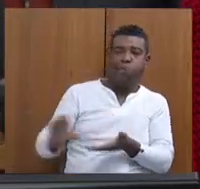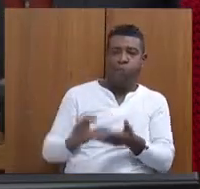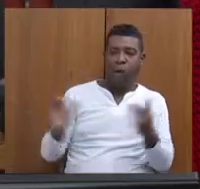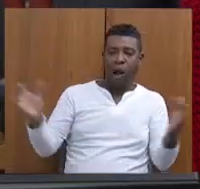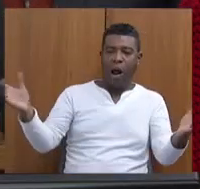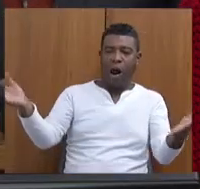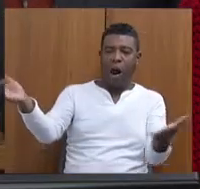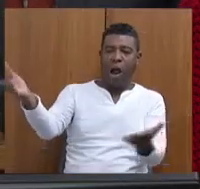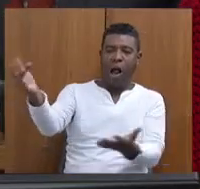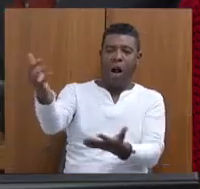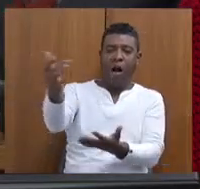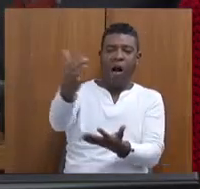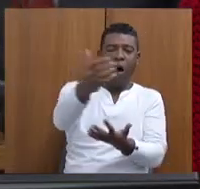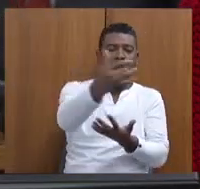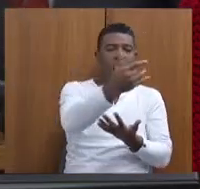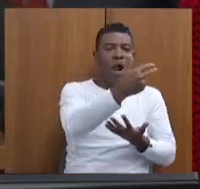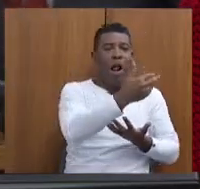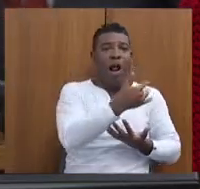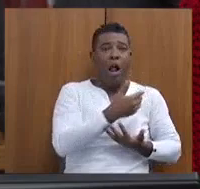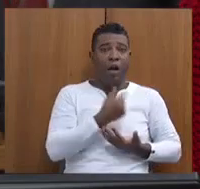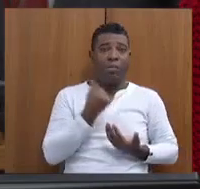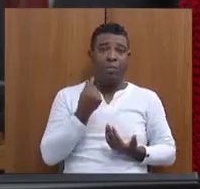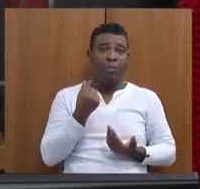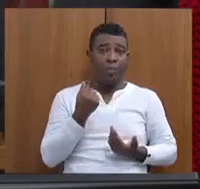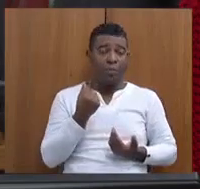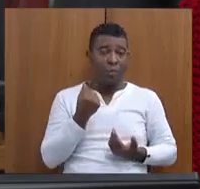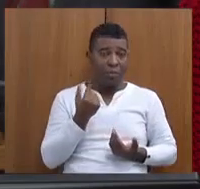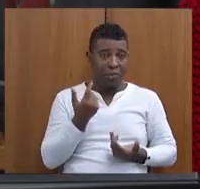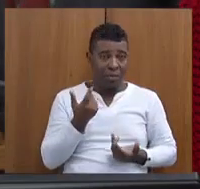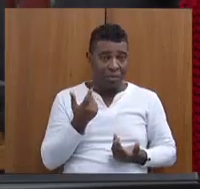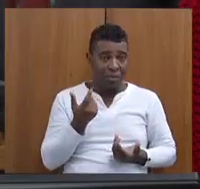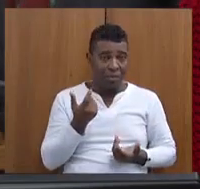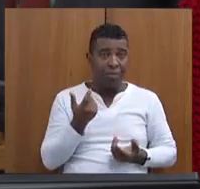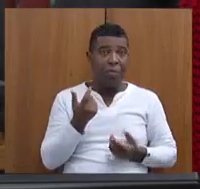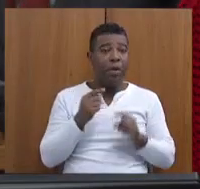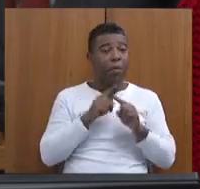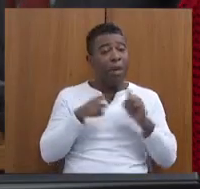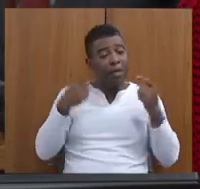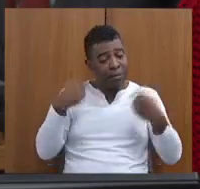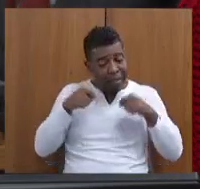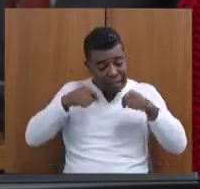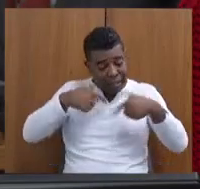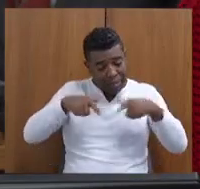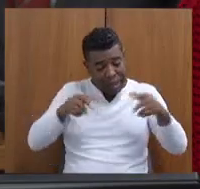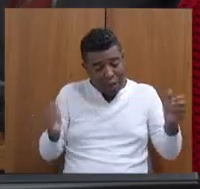sintonia com o secretária de desenvolvimento porque quando você fala